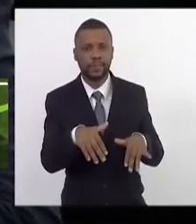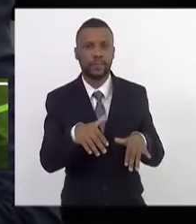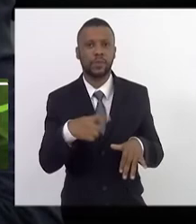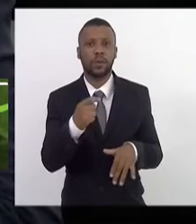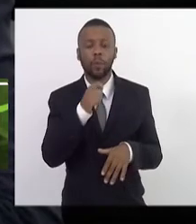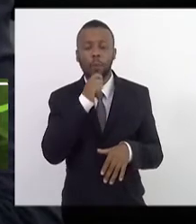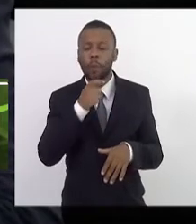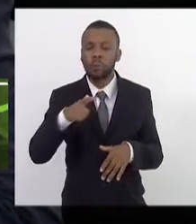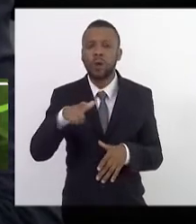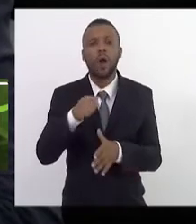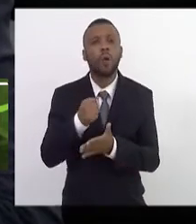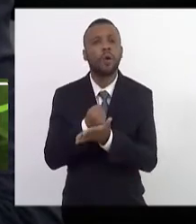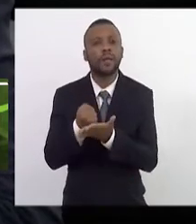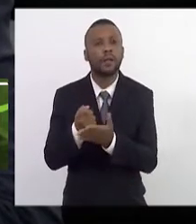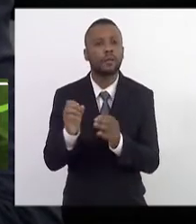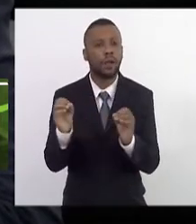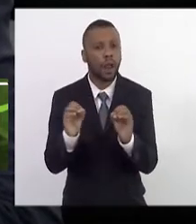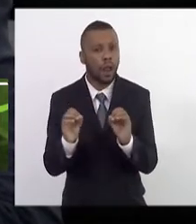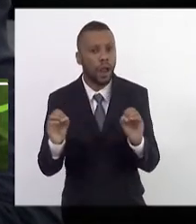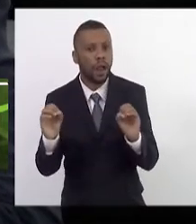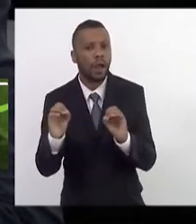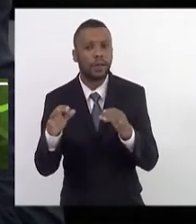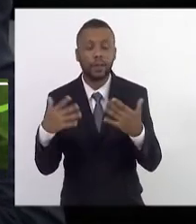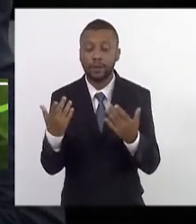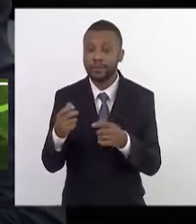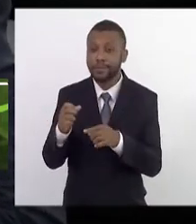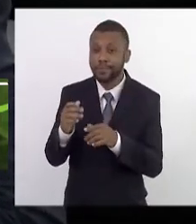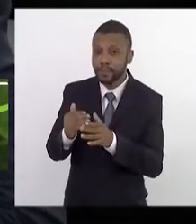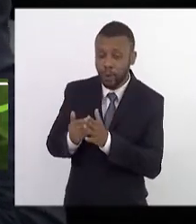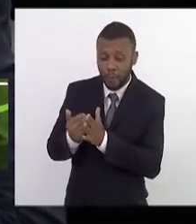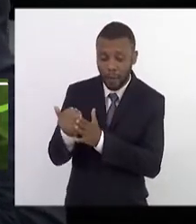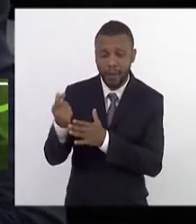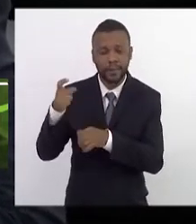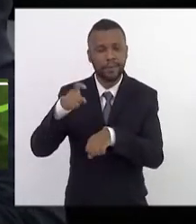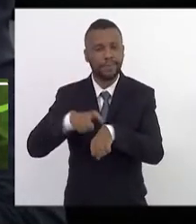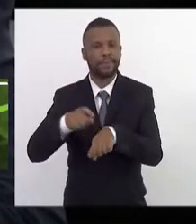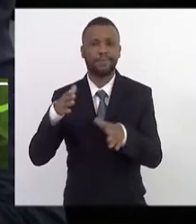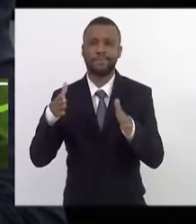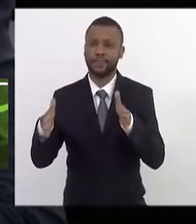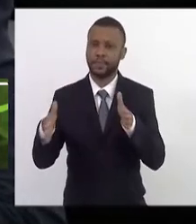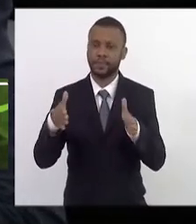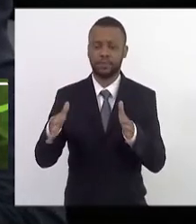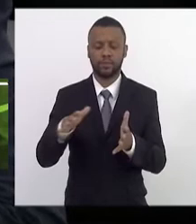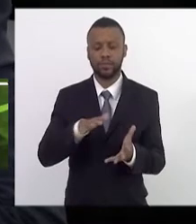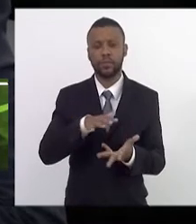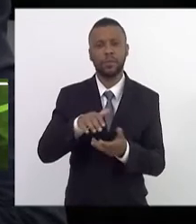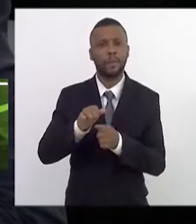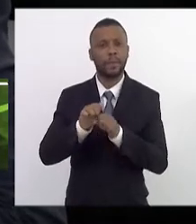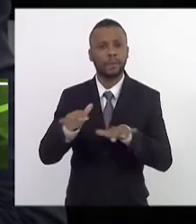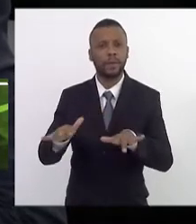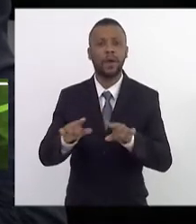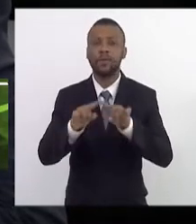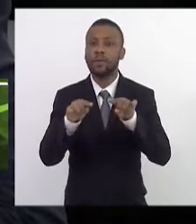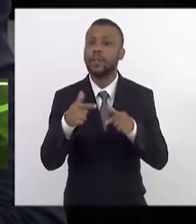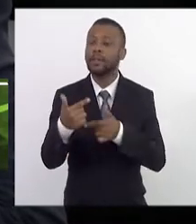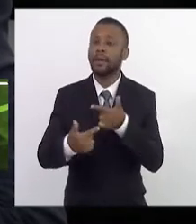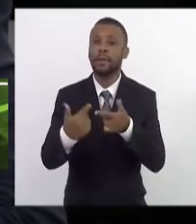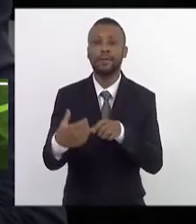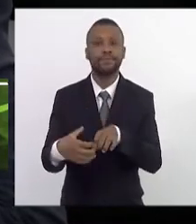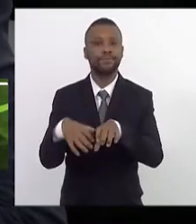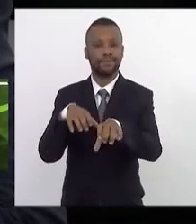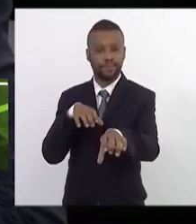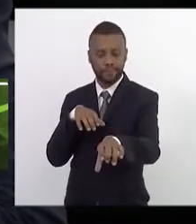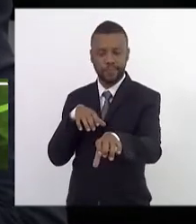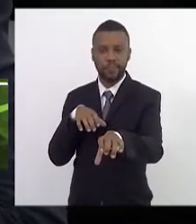nenhum. Então, a gente entra no período pandêmico, ou seja, com os funcionários trabalhando de casa,